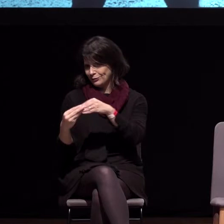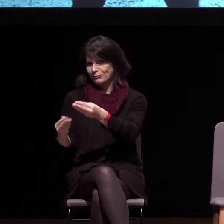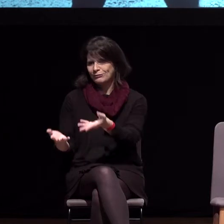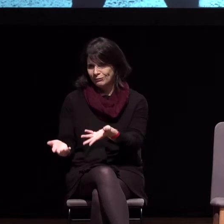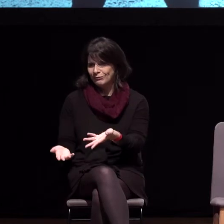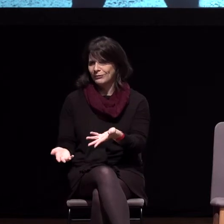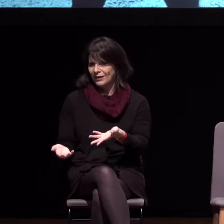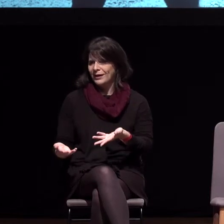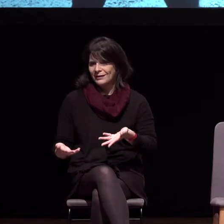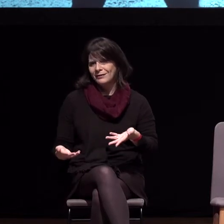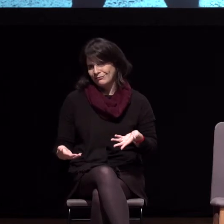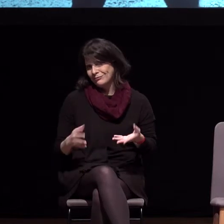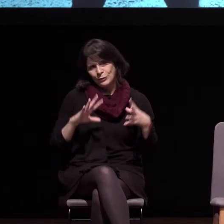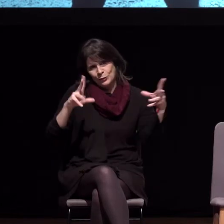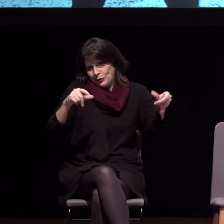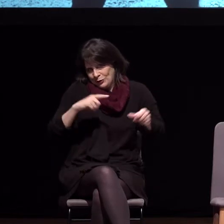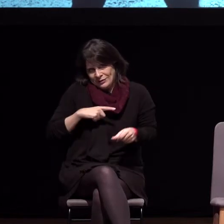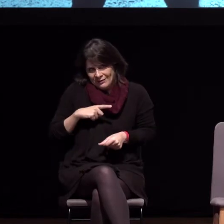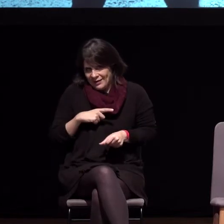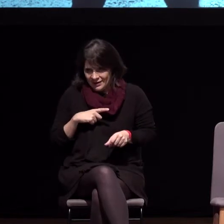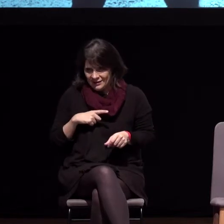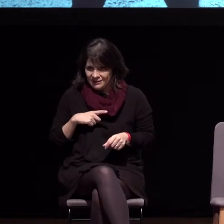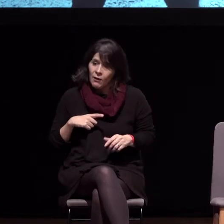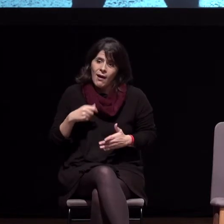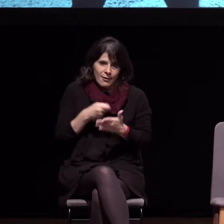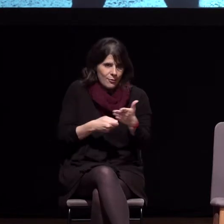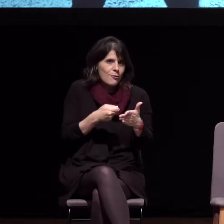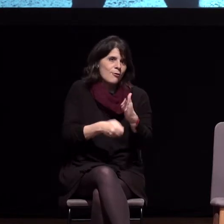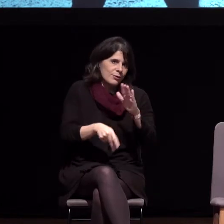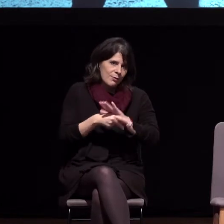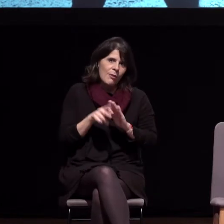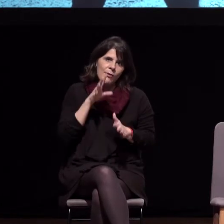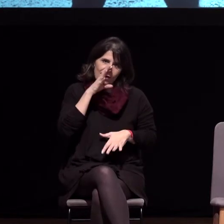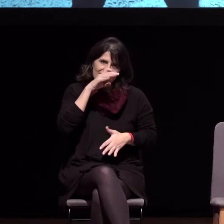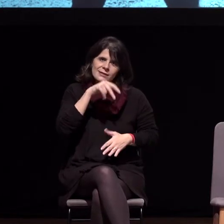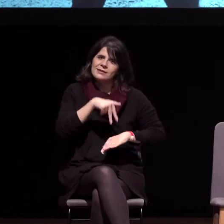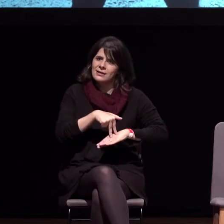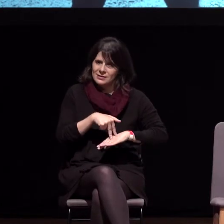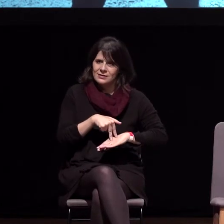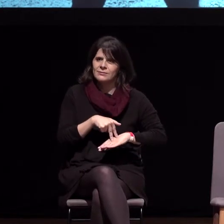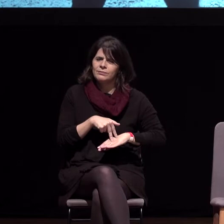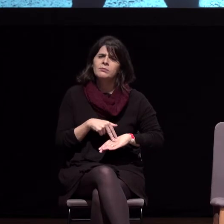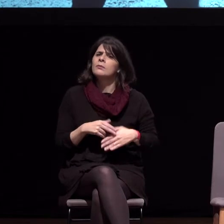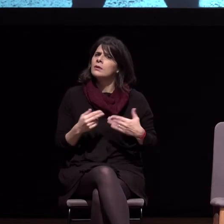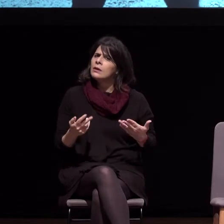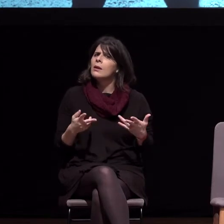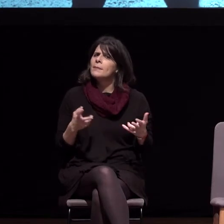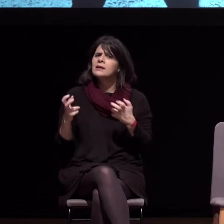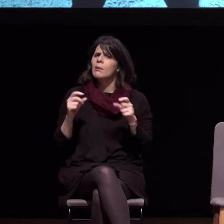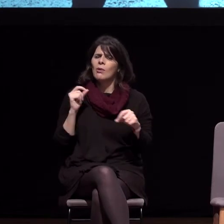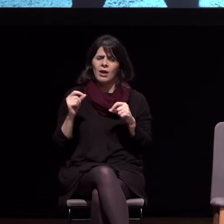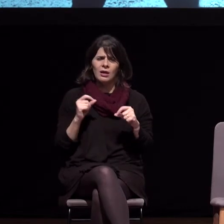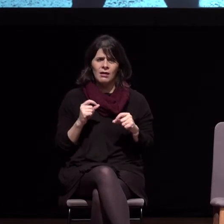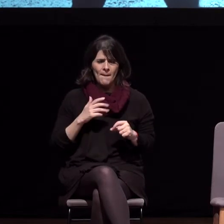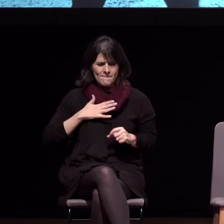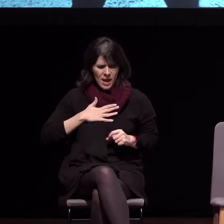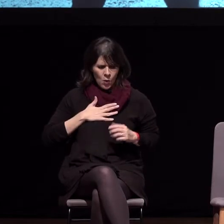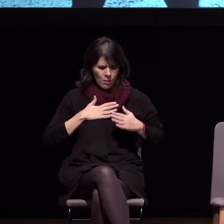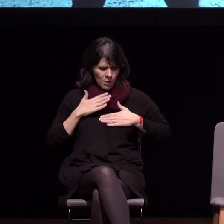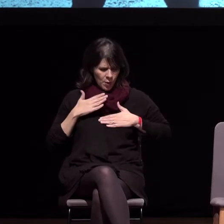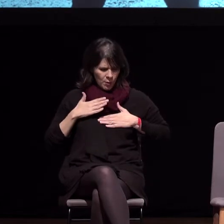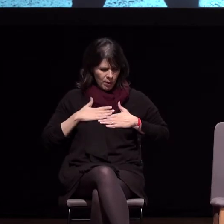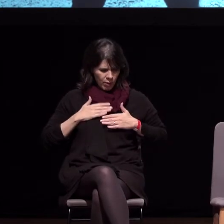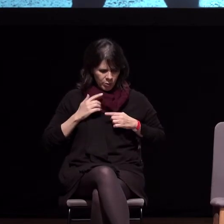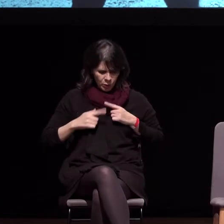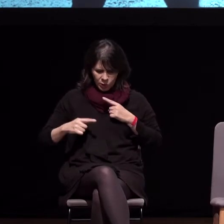de resistência, né? Como é que eu persisto e sobrevivo num meio em que tudo que é meu é proibido? E que eu sempre